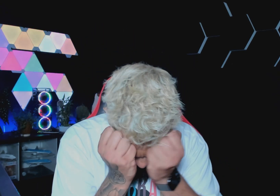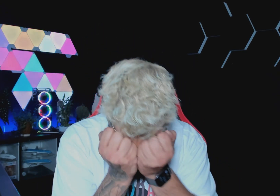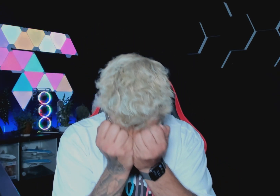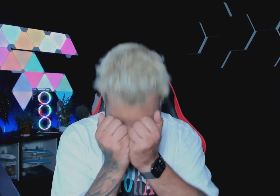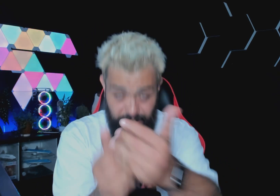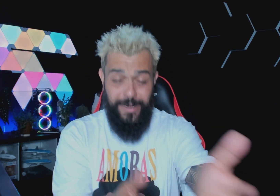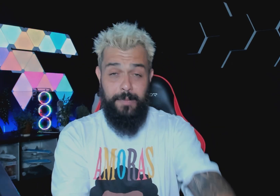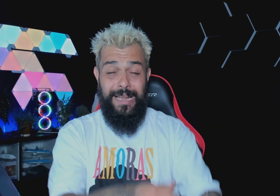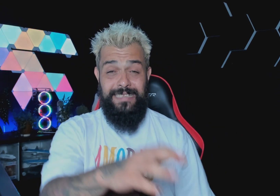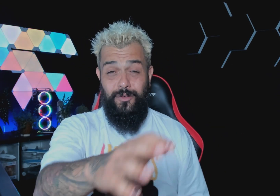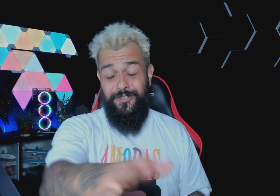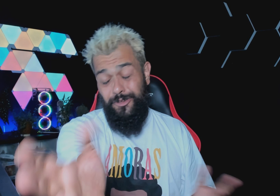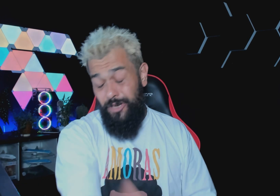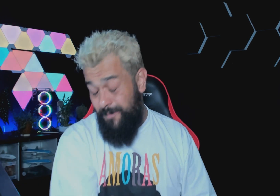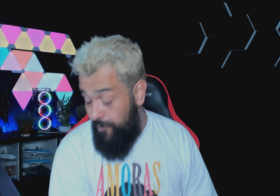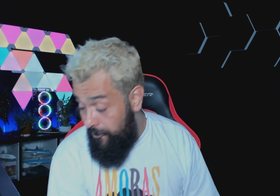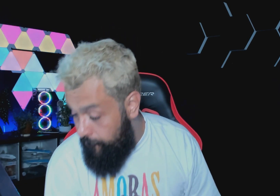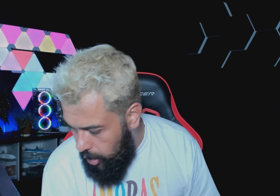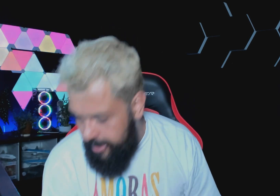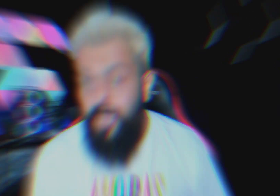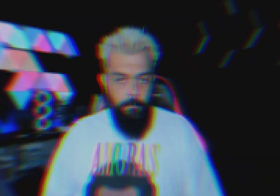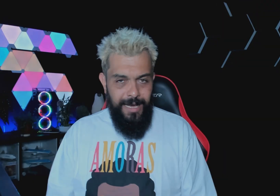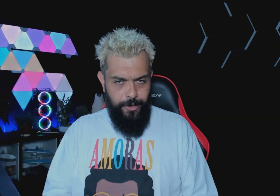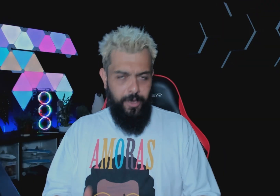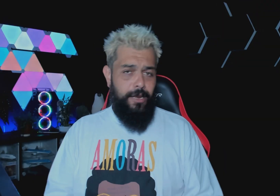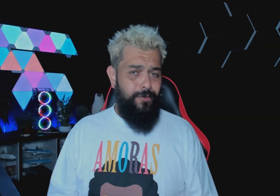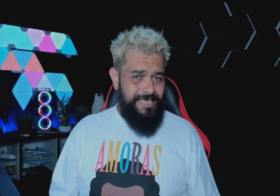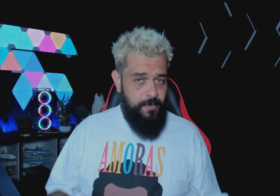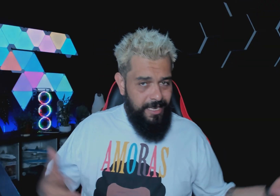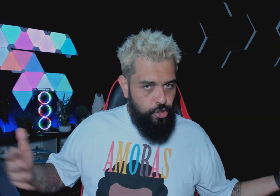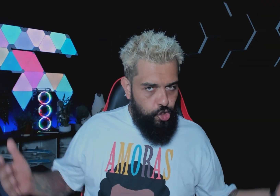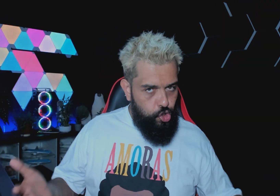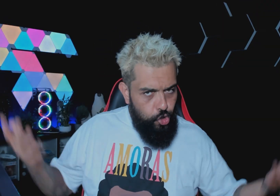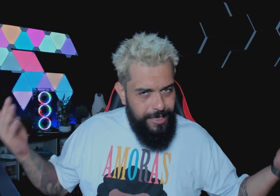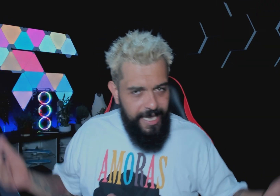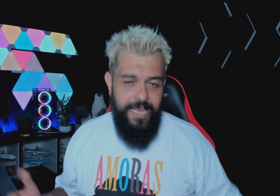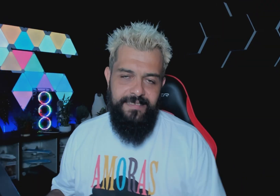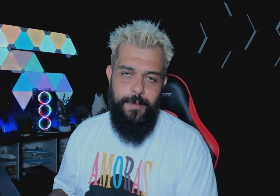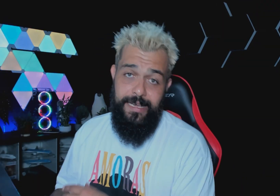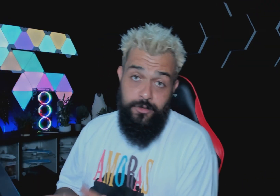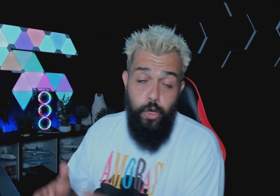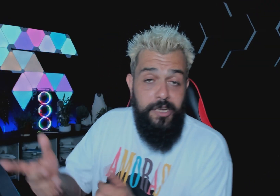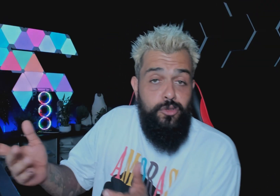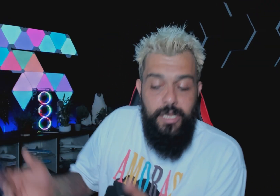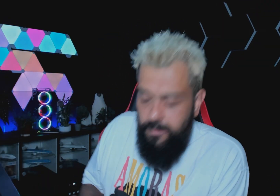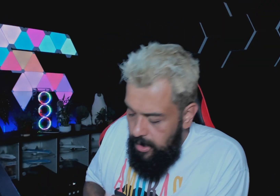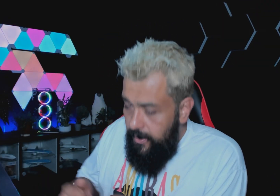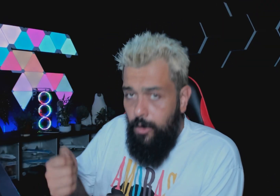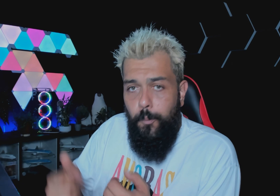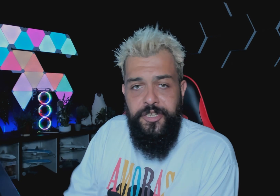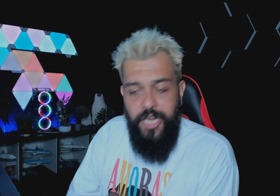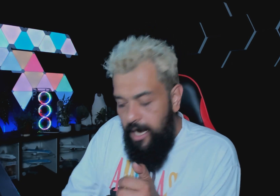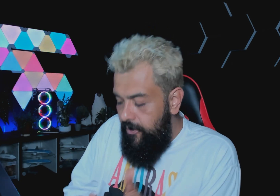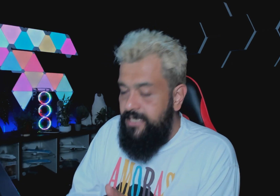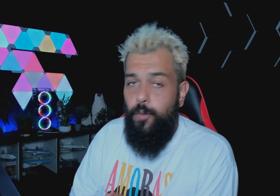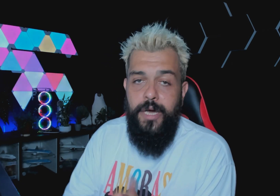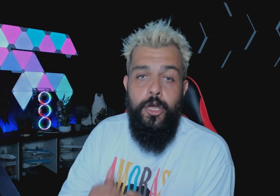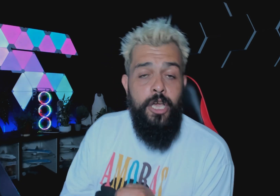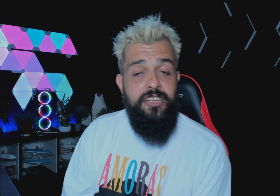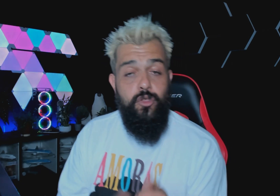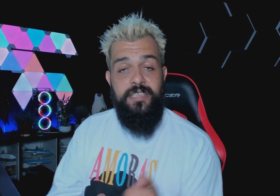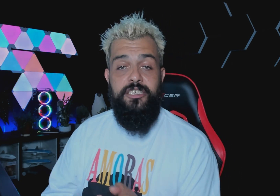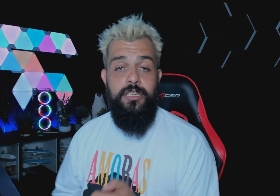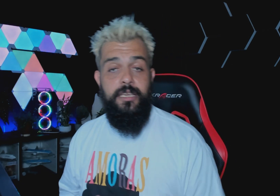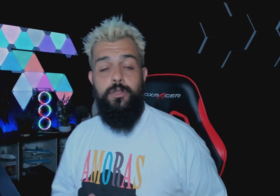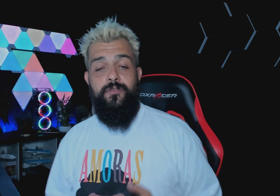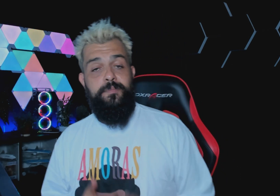que eu tô fazendo. Foram mais de 40 palestras, 24 horas, mano, foi foda. Mano, eu quero que vocês me ajudem aí nessa bagaça. Como ajudando? Mano, vai lá, compartilha lá, fala assim, ó, mano,